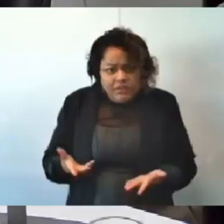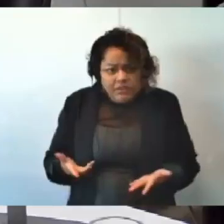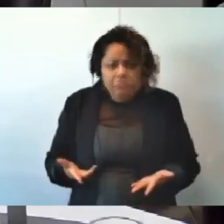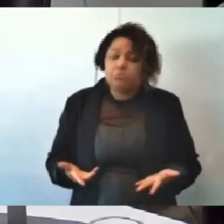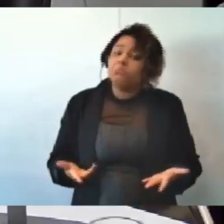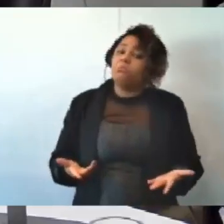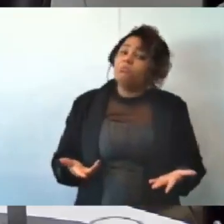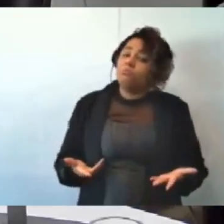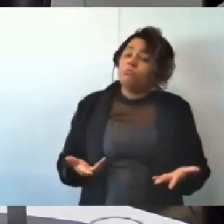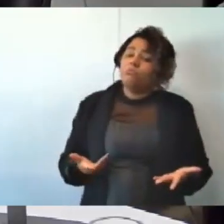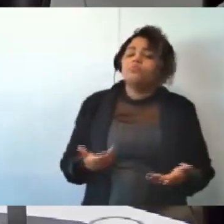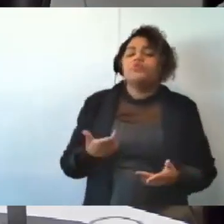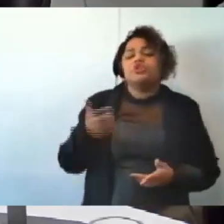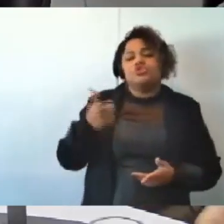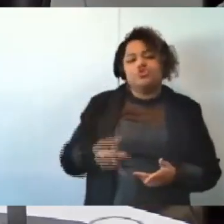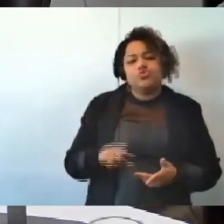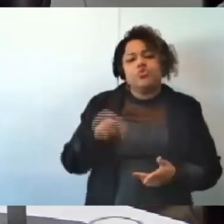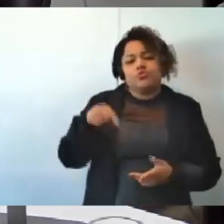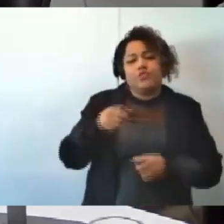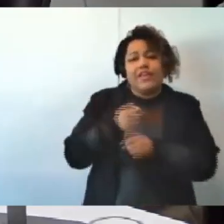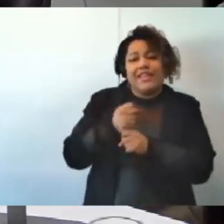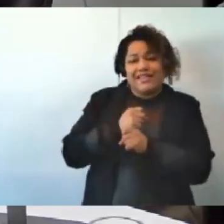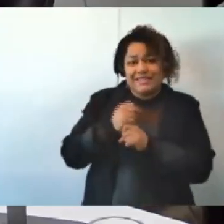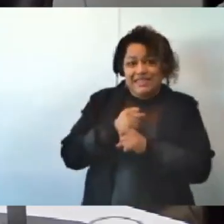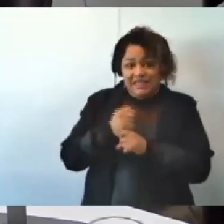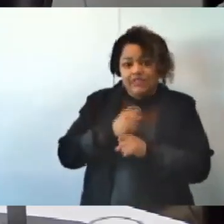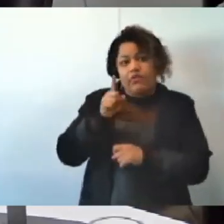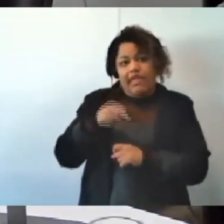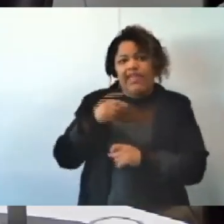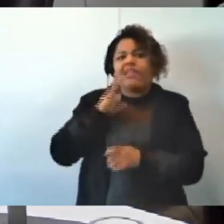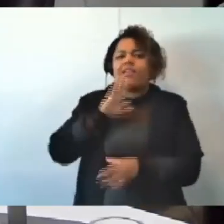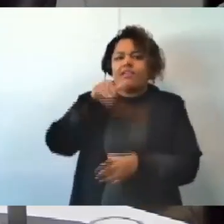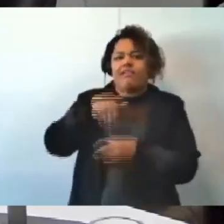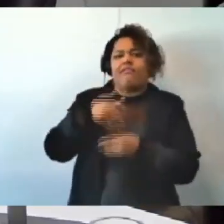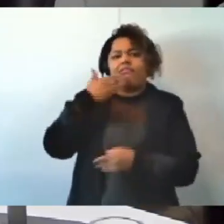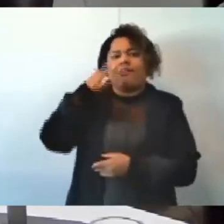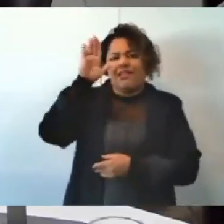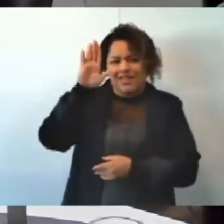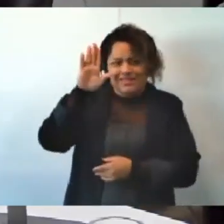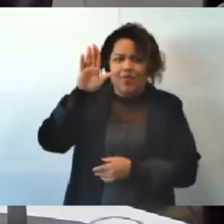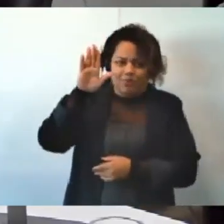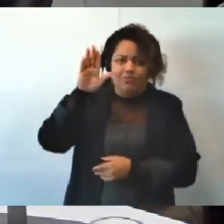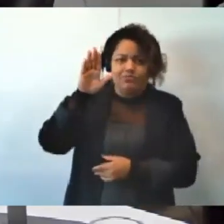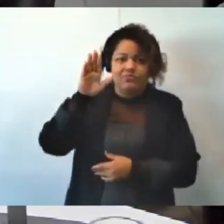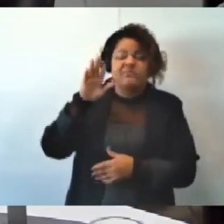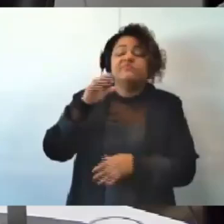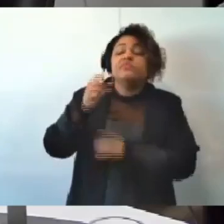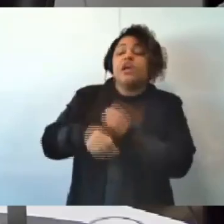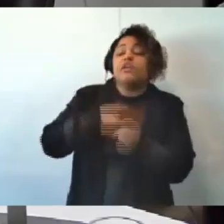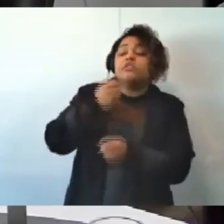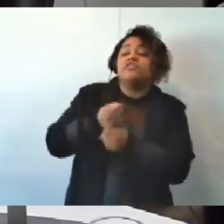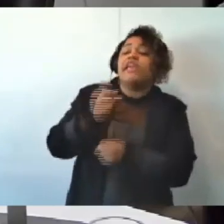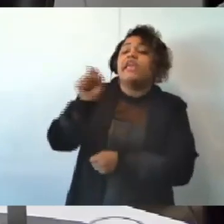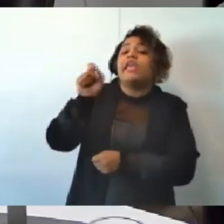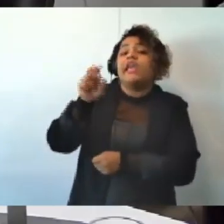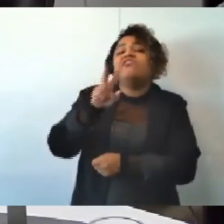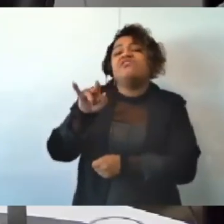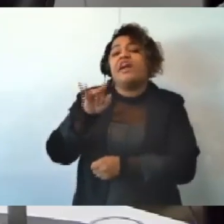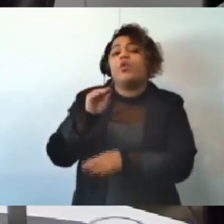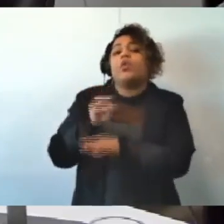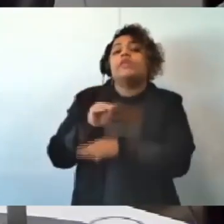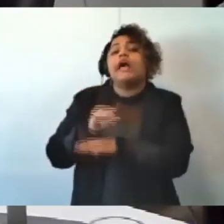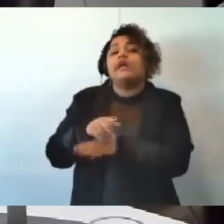eleição. Eu não sei quem que é a gestão do ano que vem. Eu não sei quem é que vai cuidar disso do ano que vem. Eu não sei quem é que vai cuidar